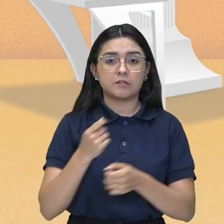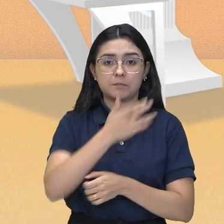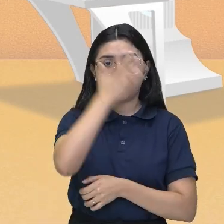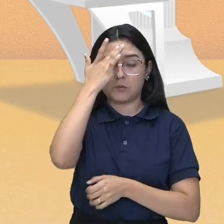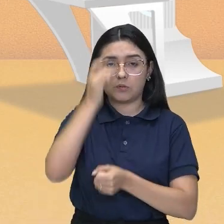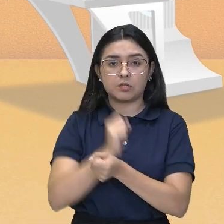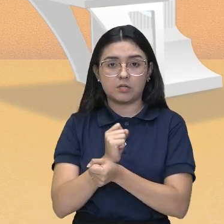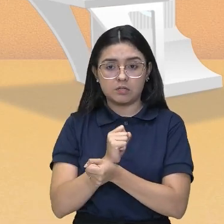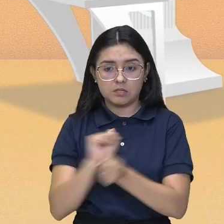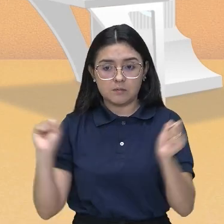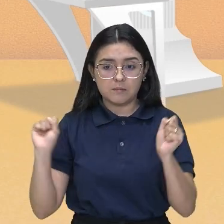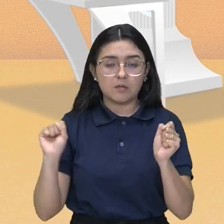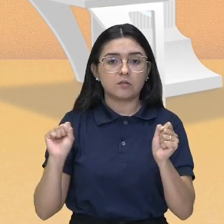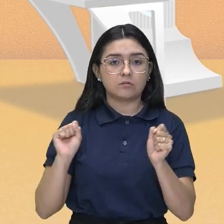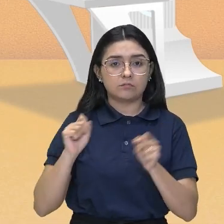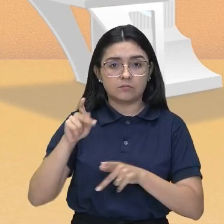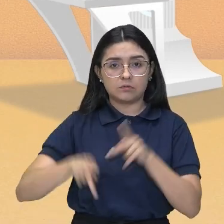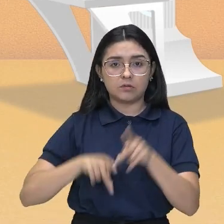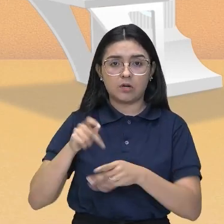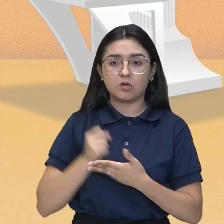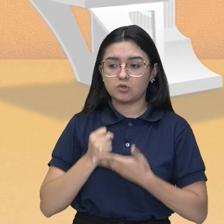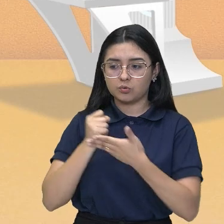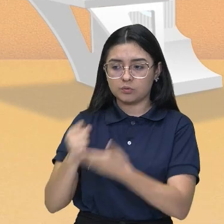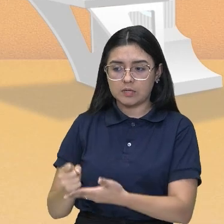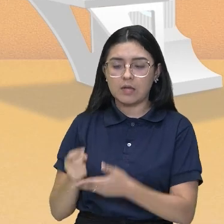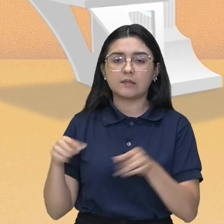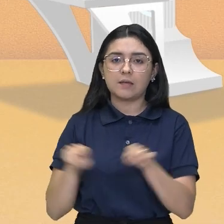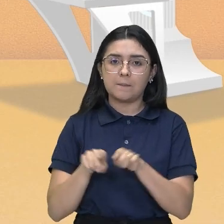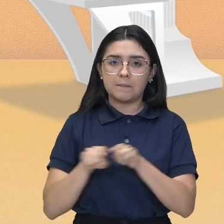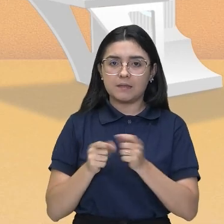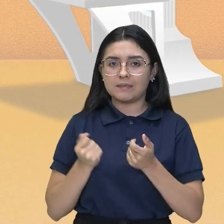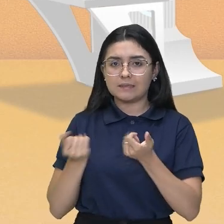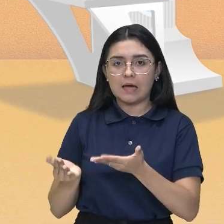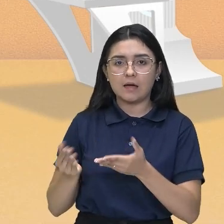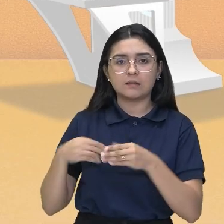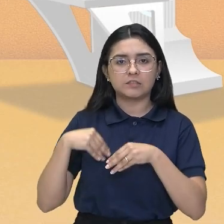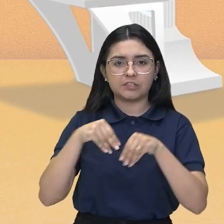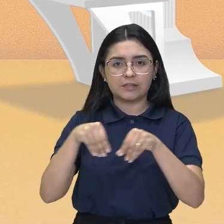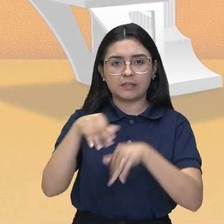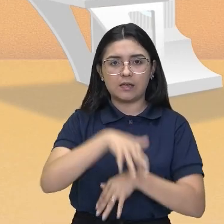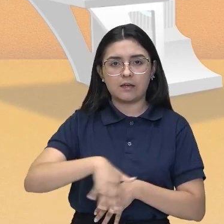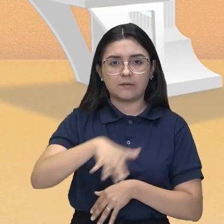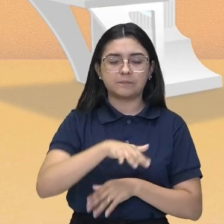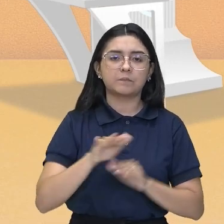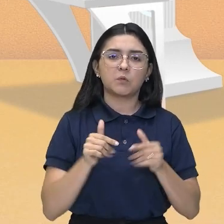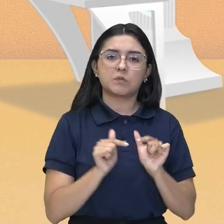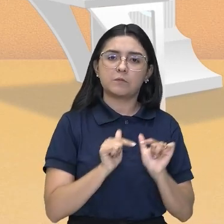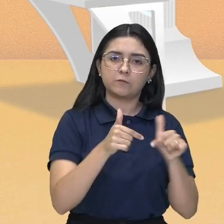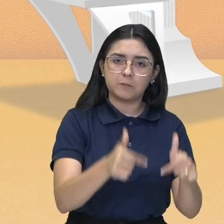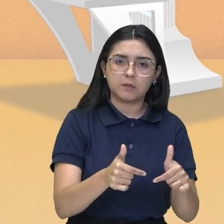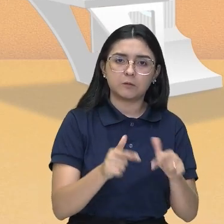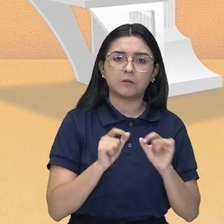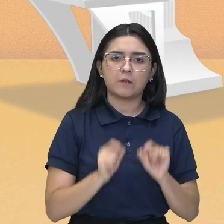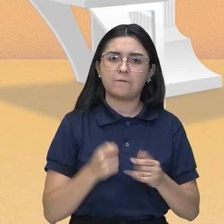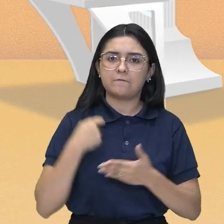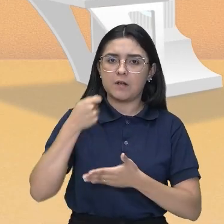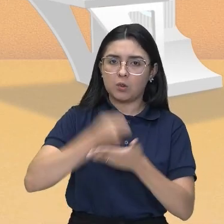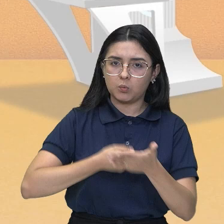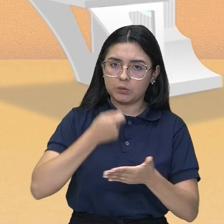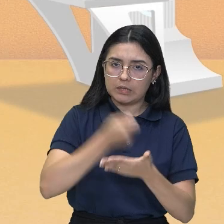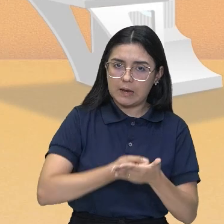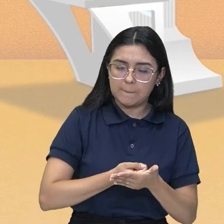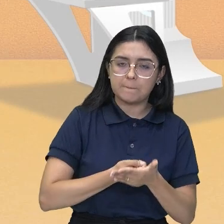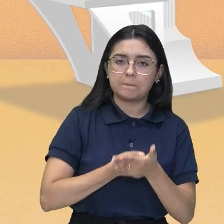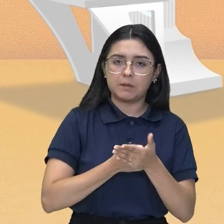ajuda os escravos em suas fugas. Esse movimento ele vai, primeiro, lutar pelo fim da